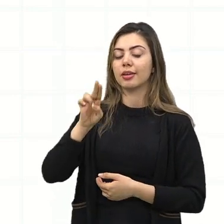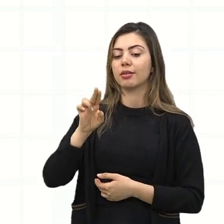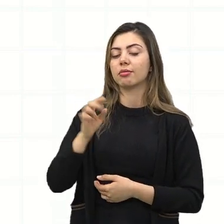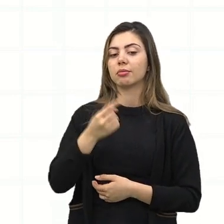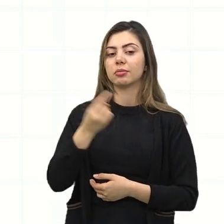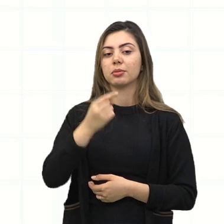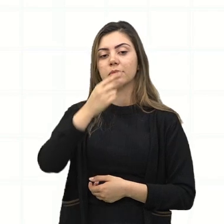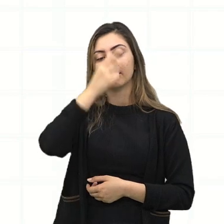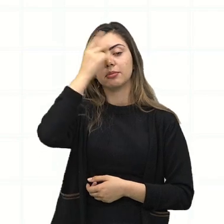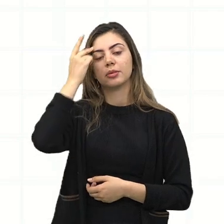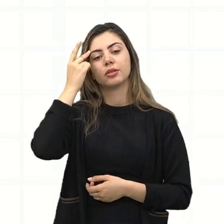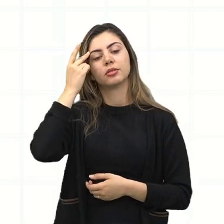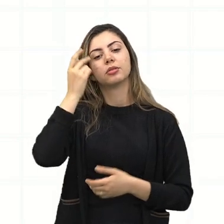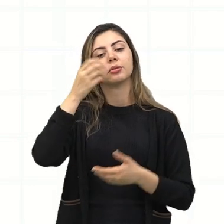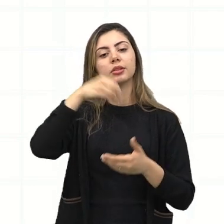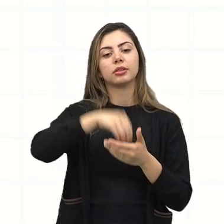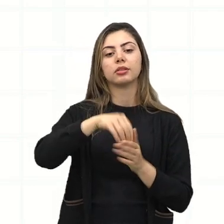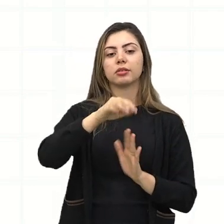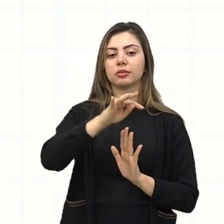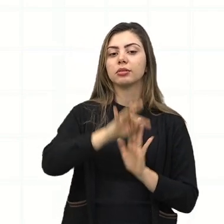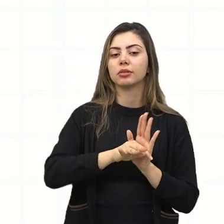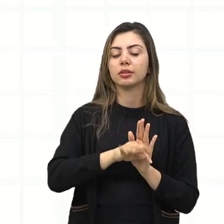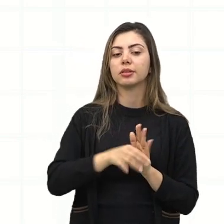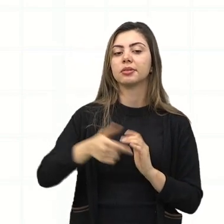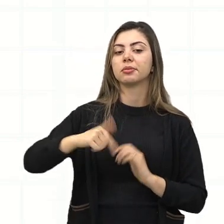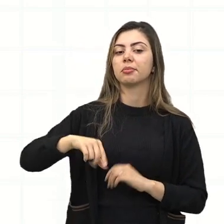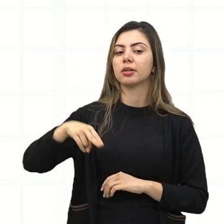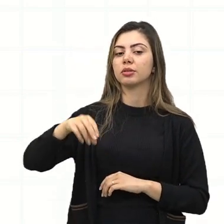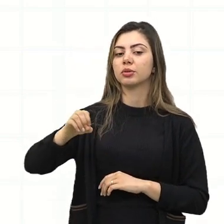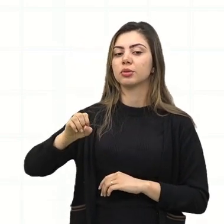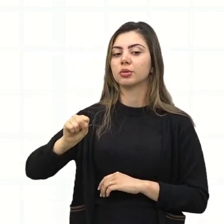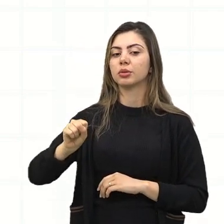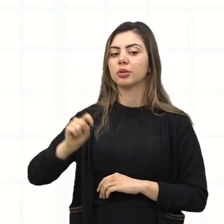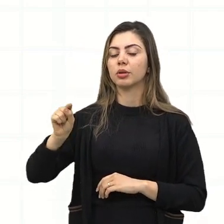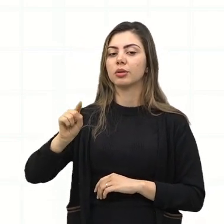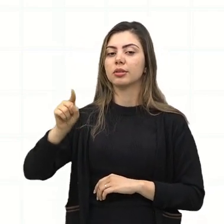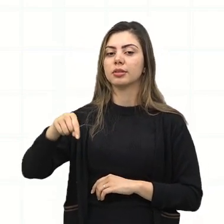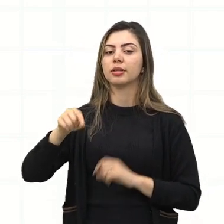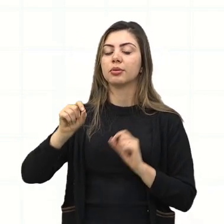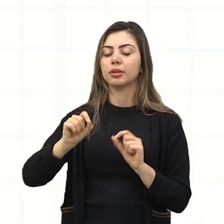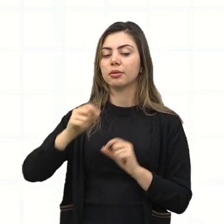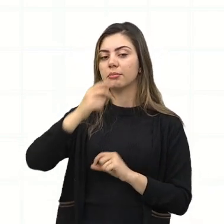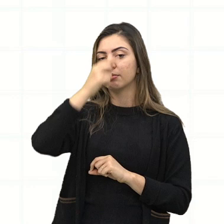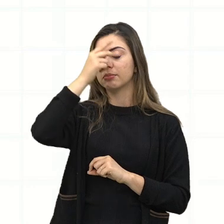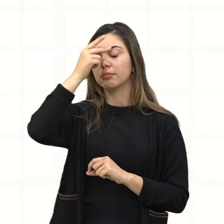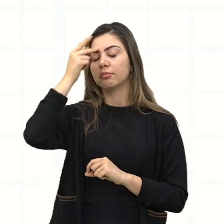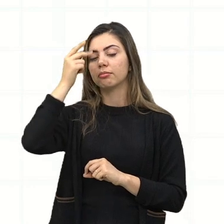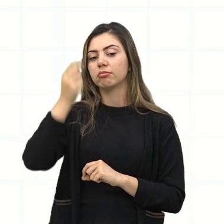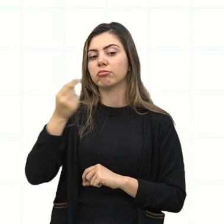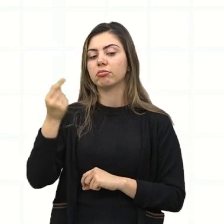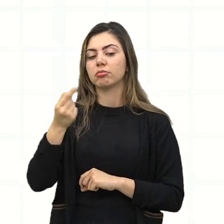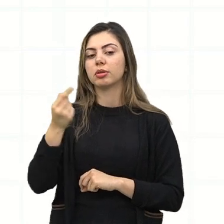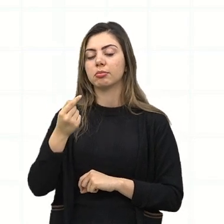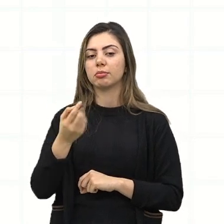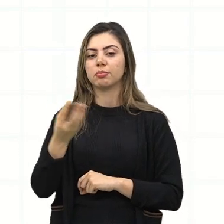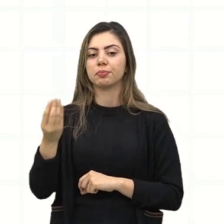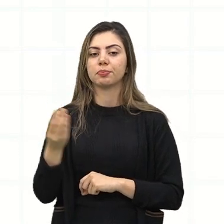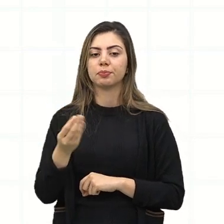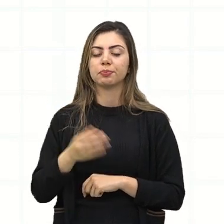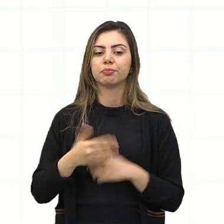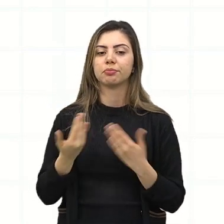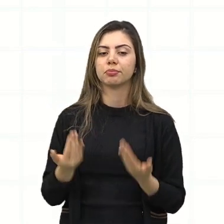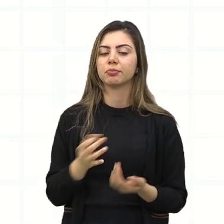eu no singular e o nós, primeira pessoa do plural, certo? Então,